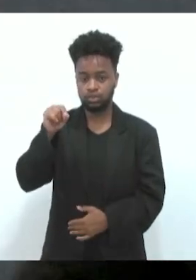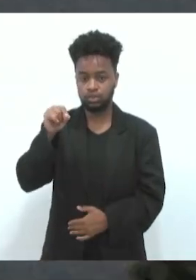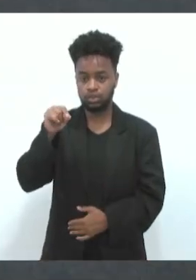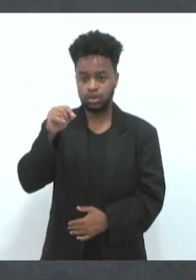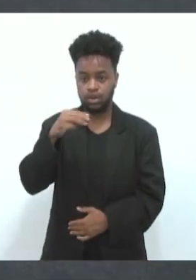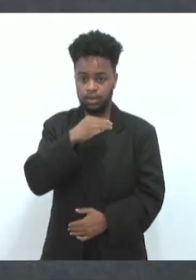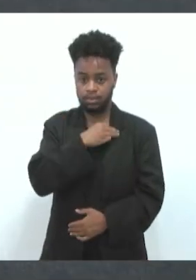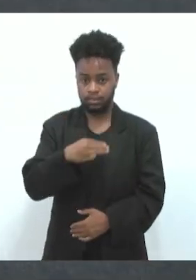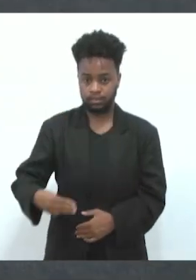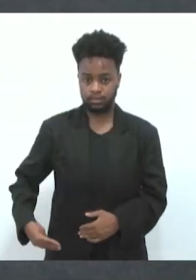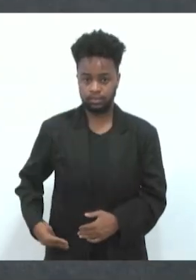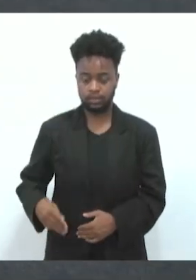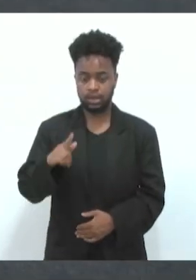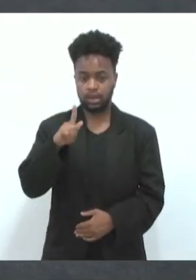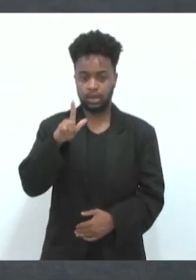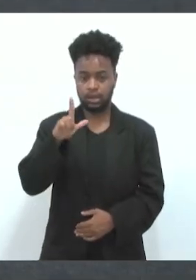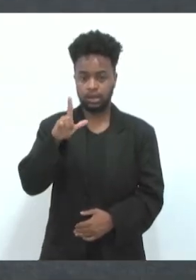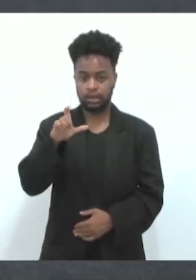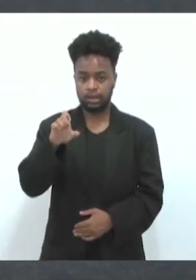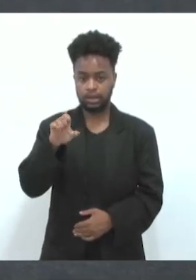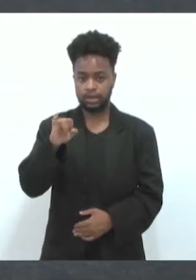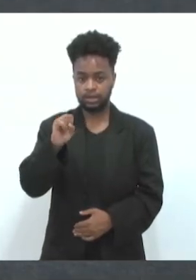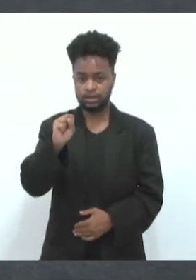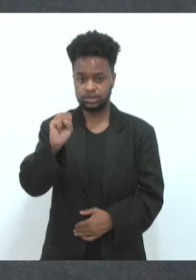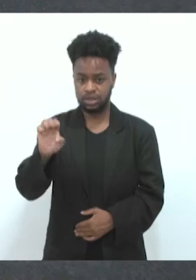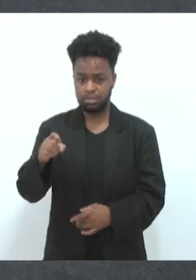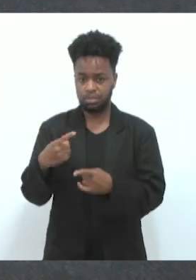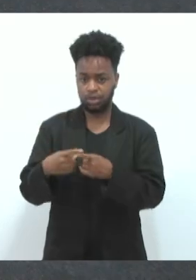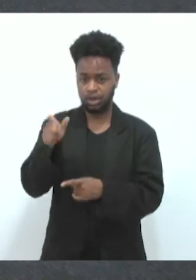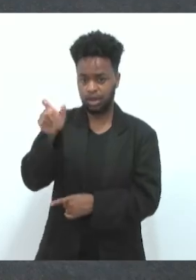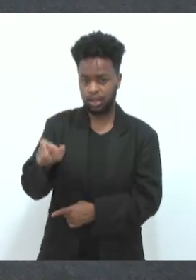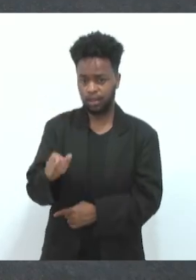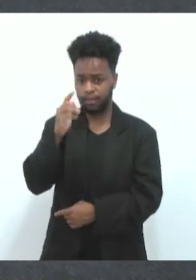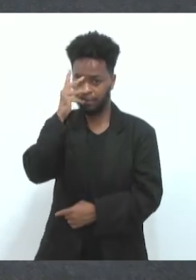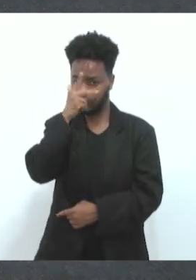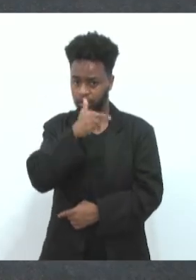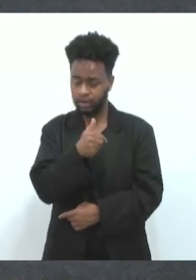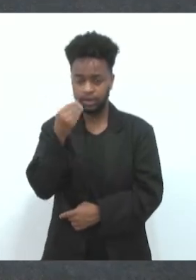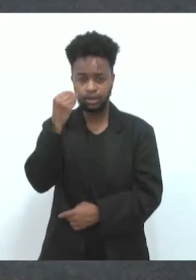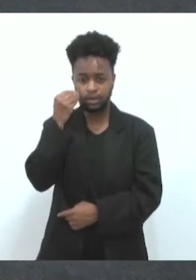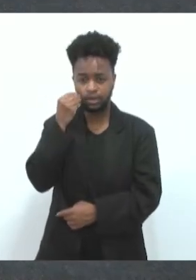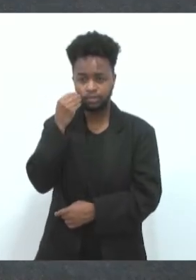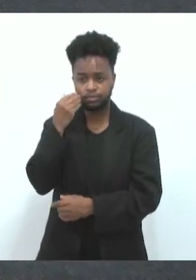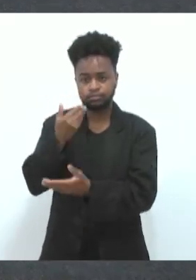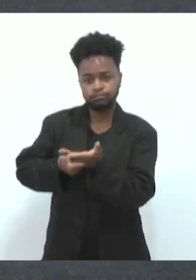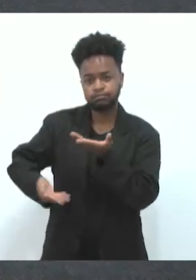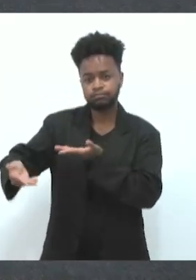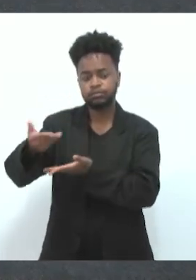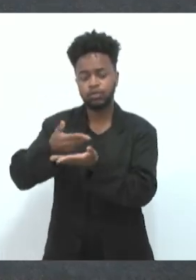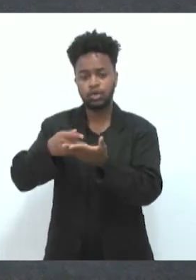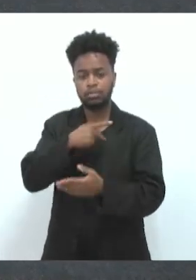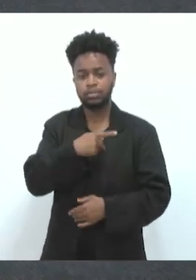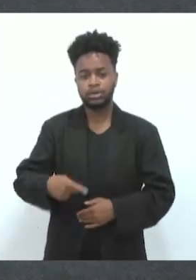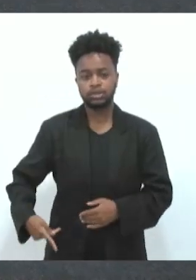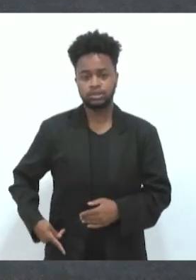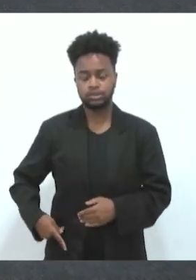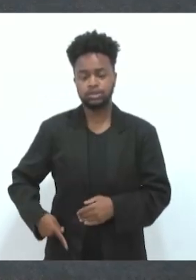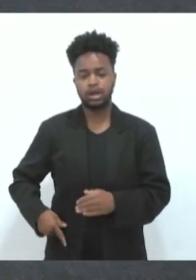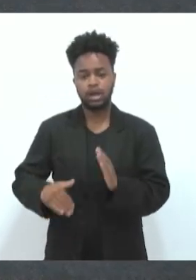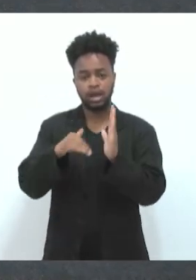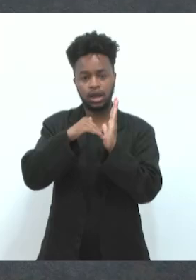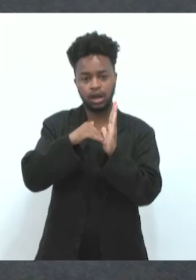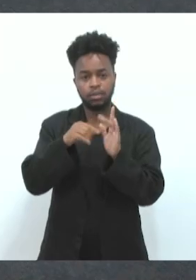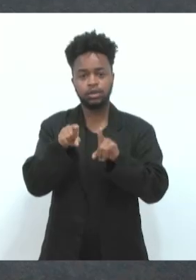Gleisi Hoffmann porque ela é bonita para poder dialogar com o presidente da Câmara e do Senado. Primeiro, eu dizer o seguinte, é